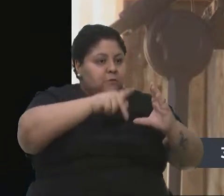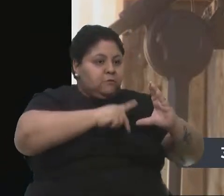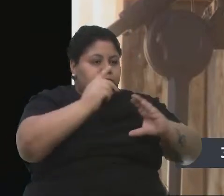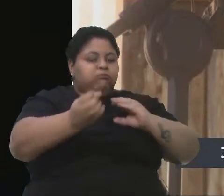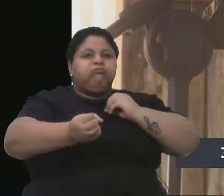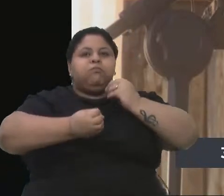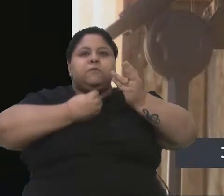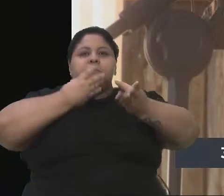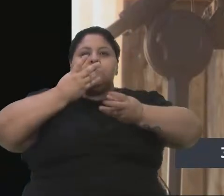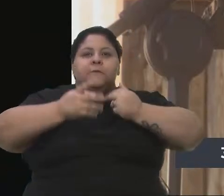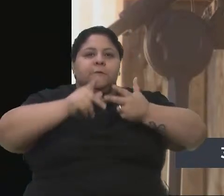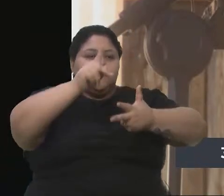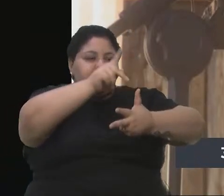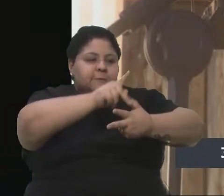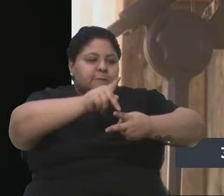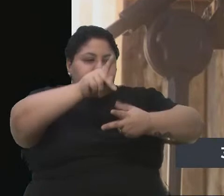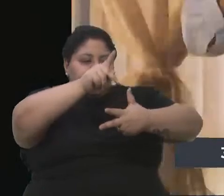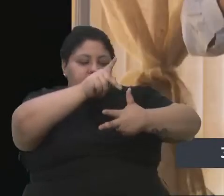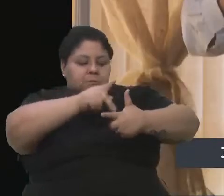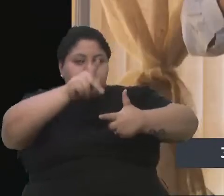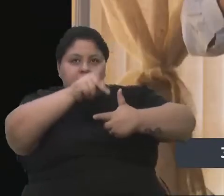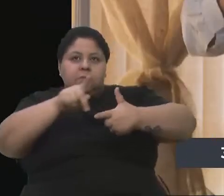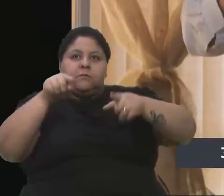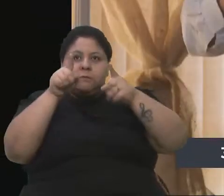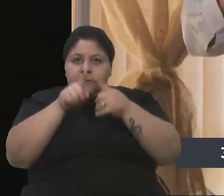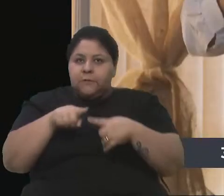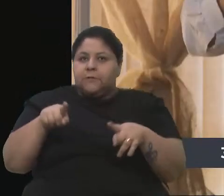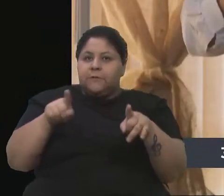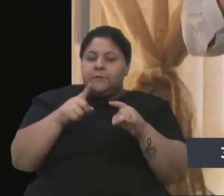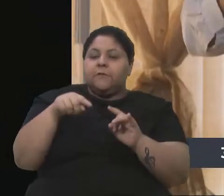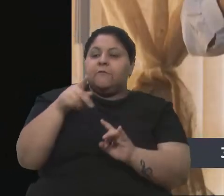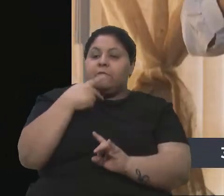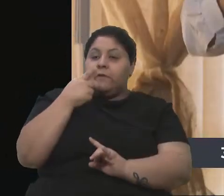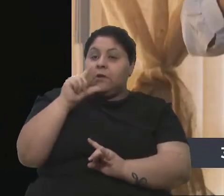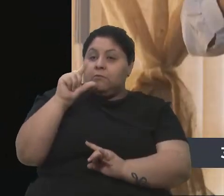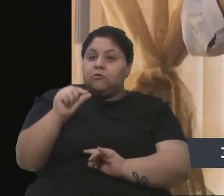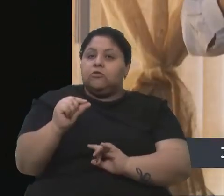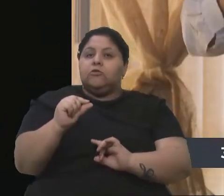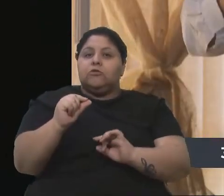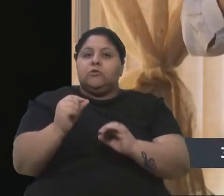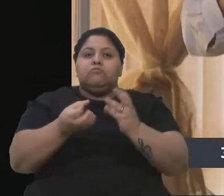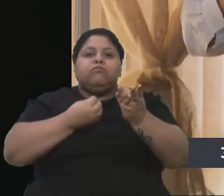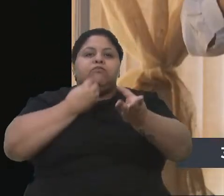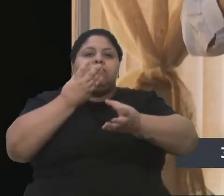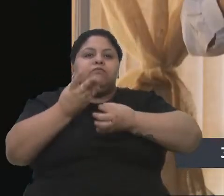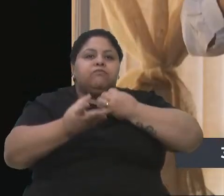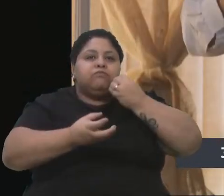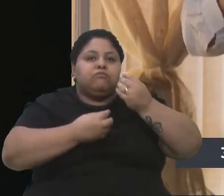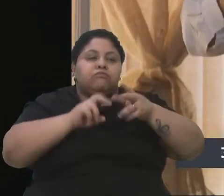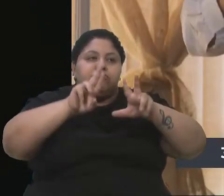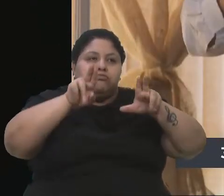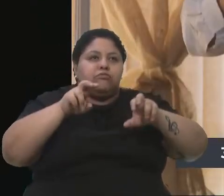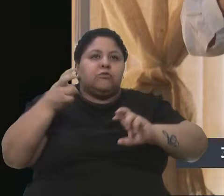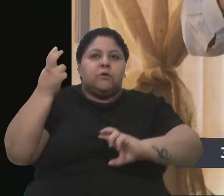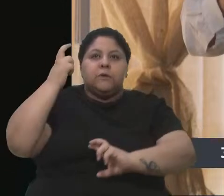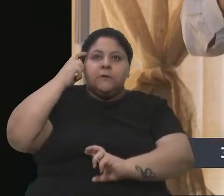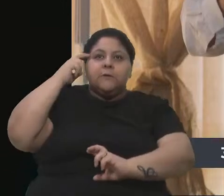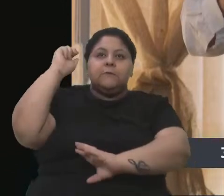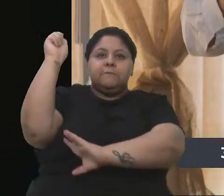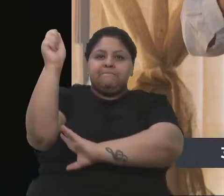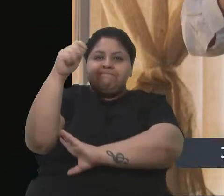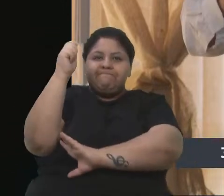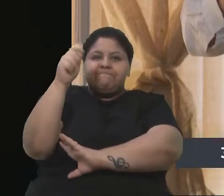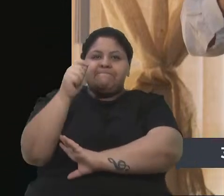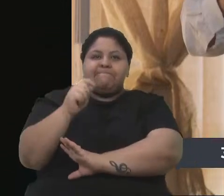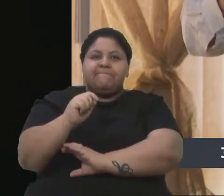declamadores, poetas, músicos. Nós falamos um pouco sobre poesia, falamos muito sobre a cultura gaúcha, nós